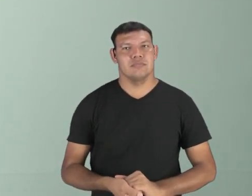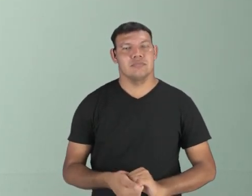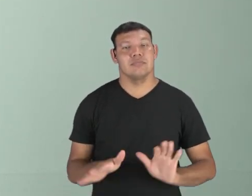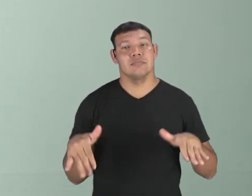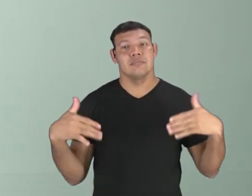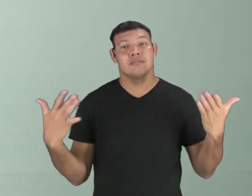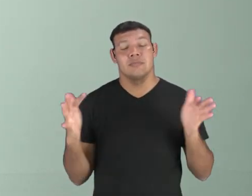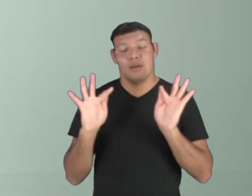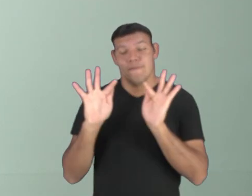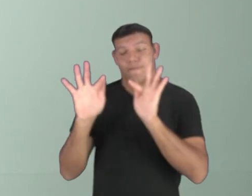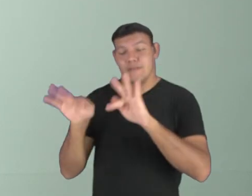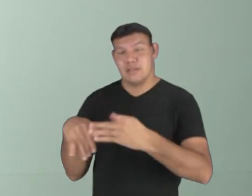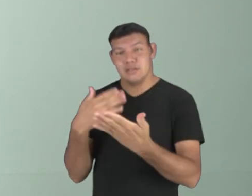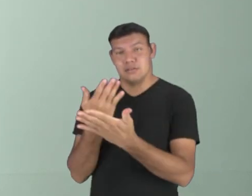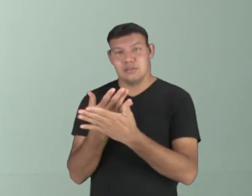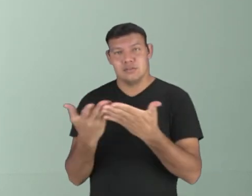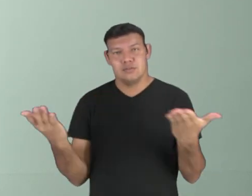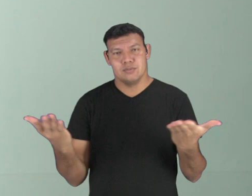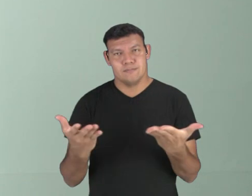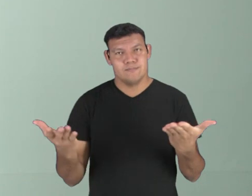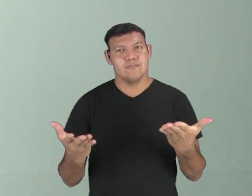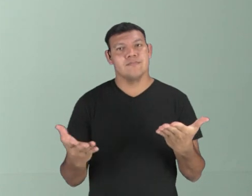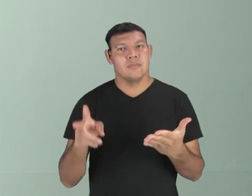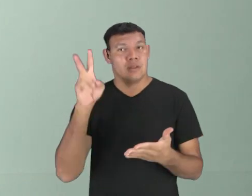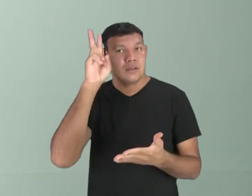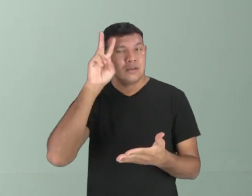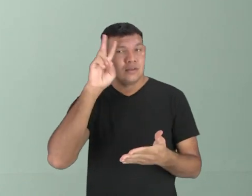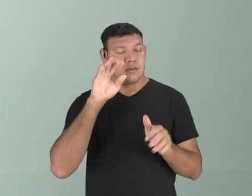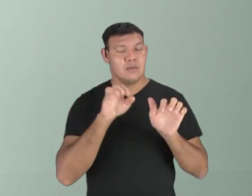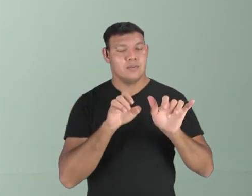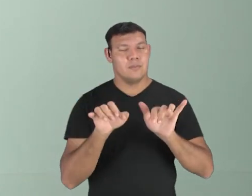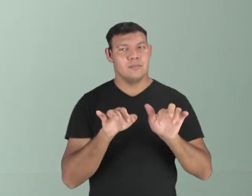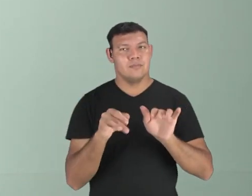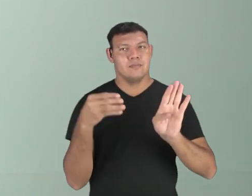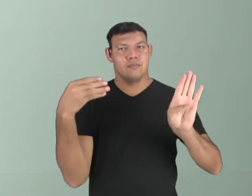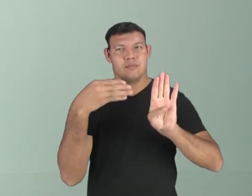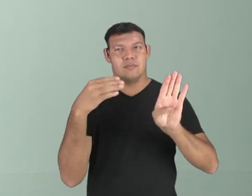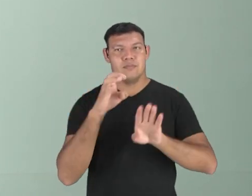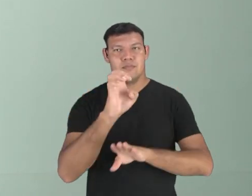E essa foi a nossa aula de hoje. Não esqueçam de acessar a